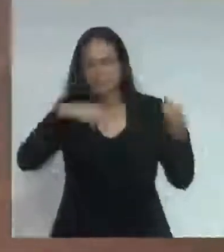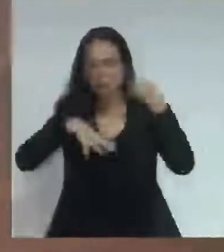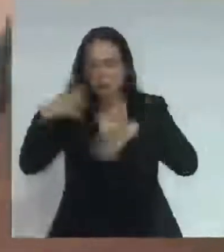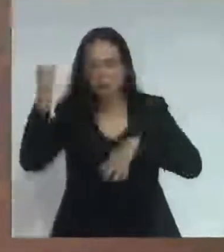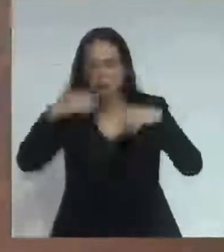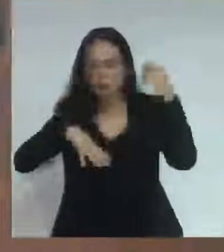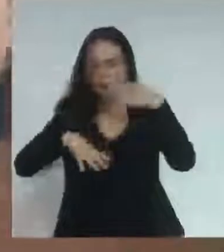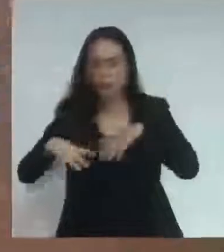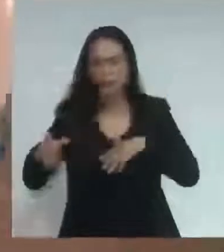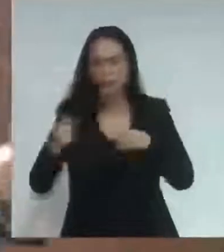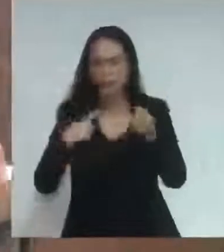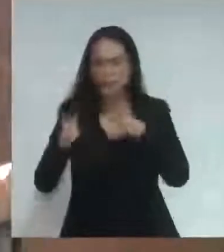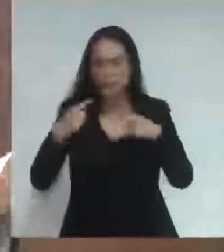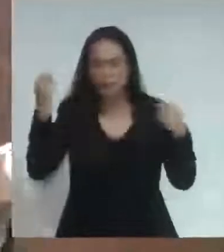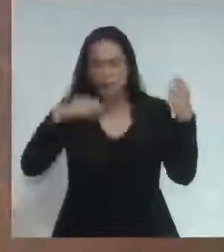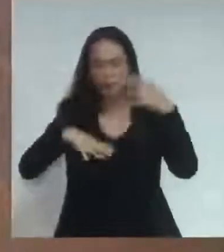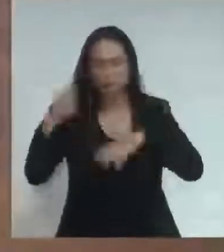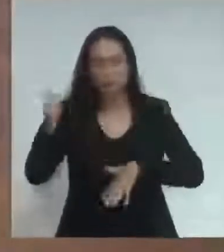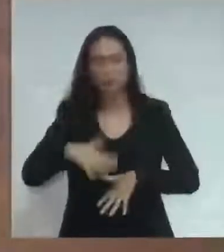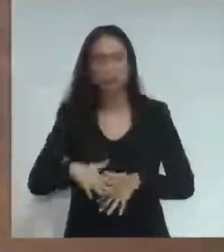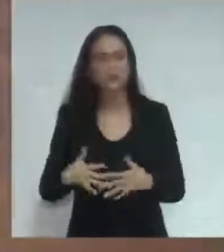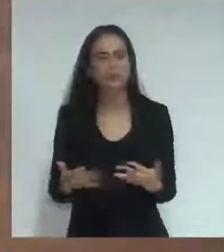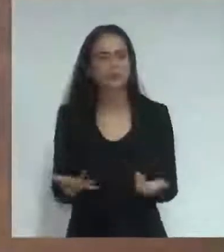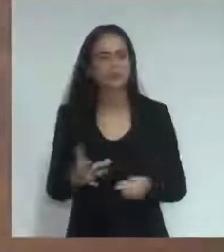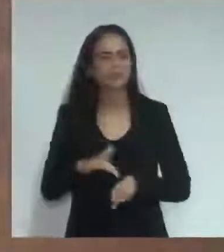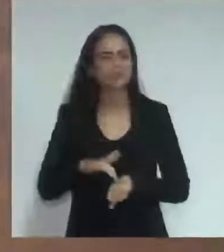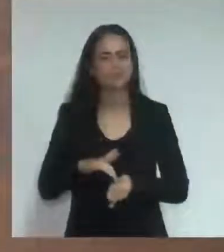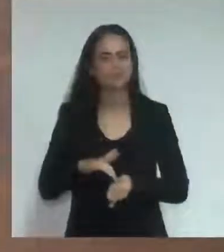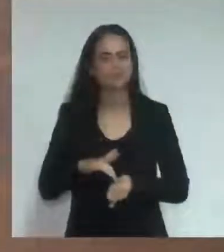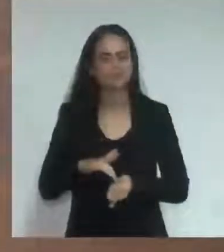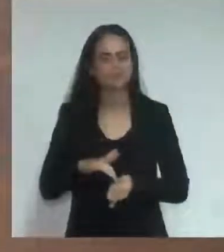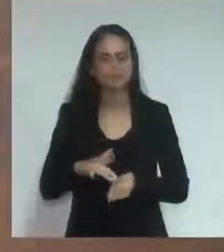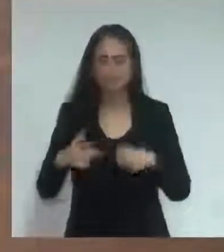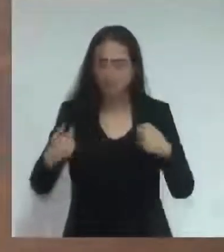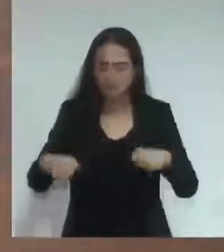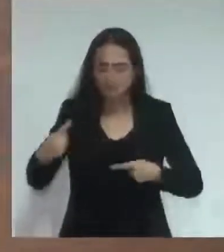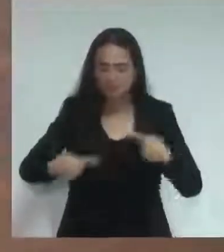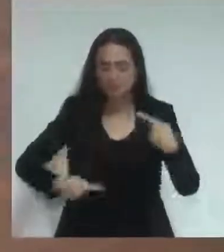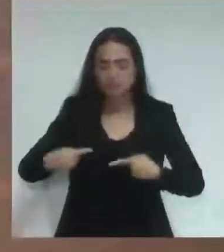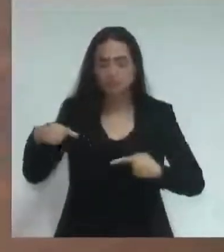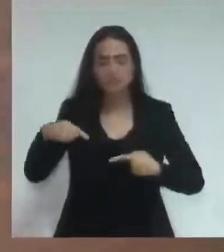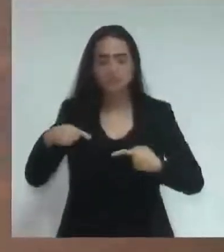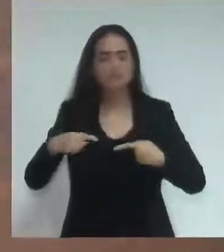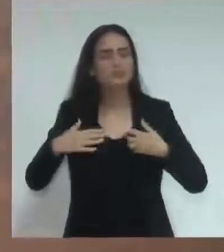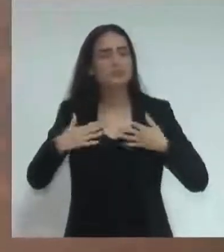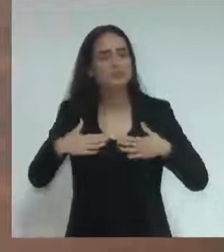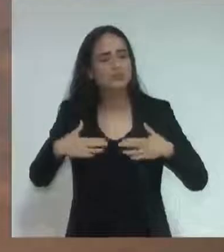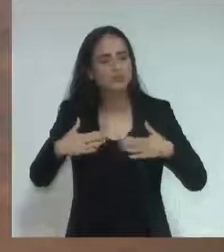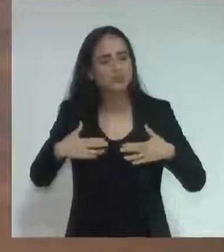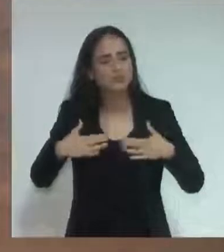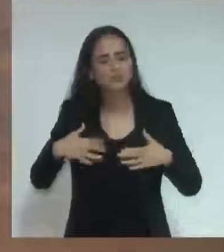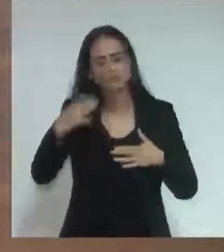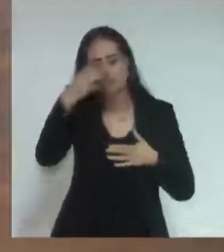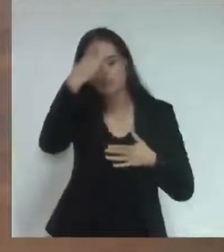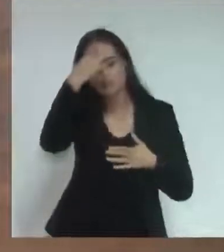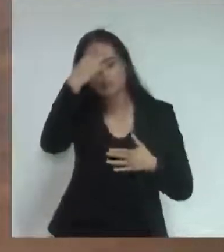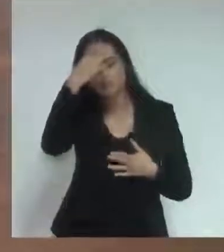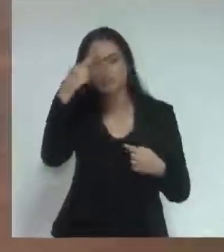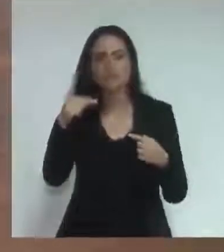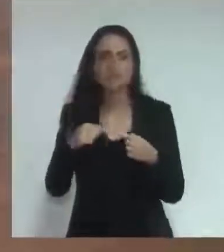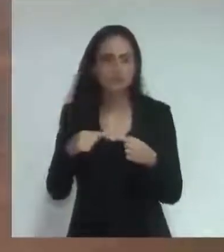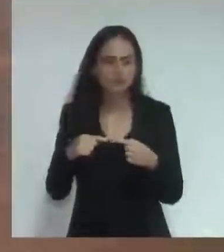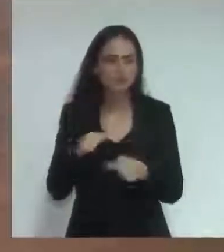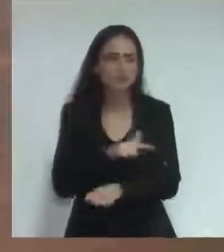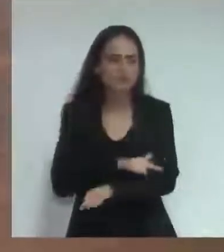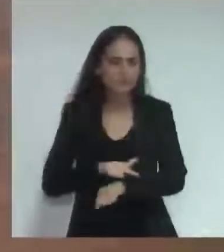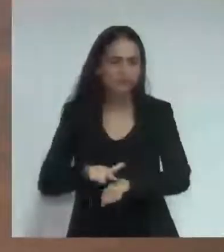aterrorizante, absolutamente alucinante, da gente não poder debater a política do país. eu tenho sugerido algumas coisas